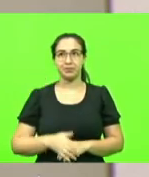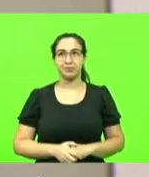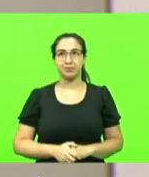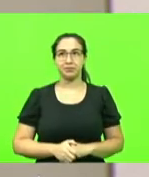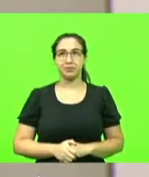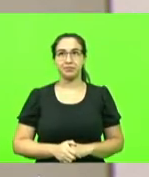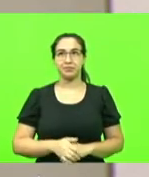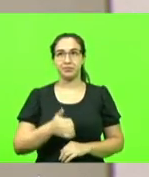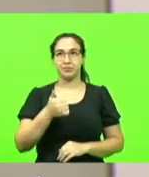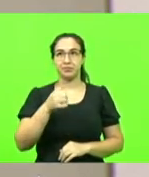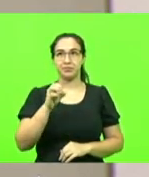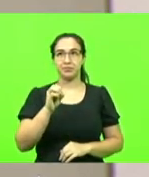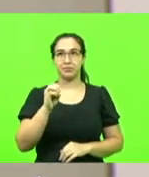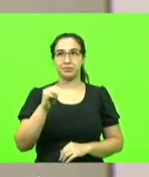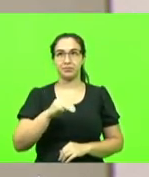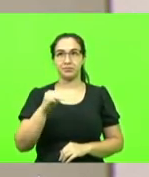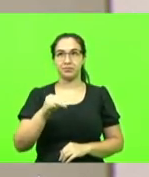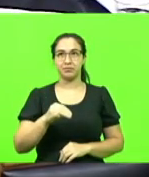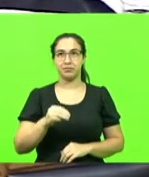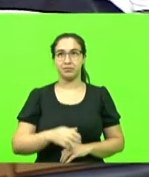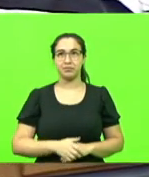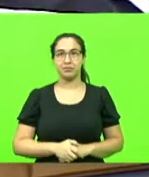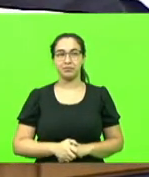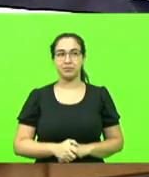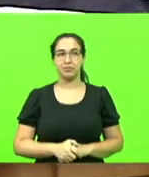minutos. Serei breve nas explicações pessoais.